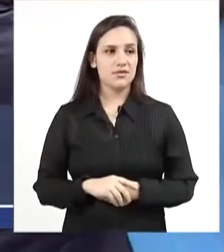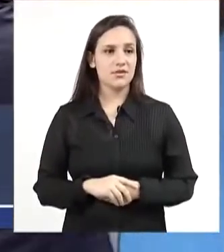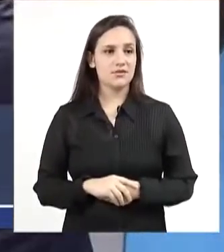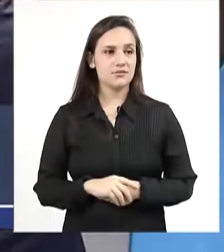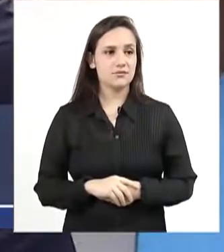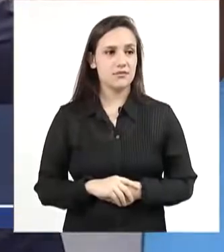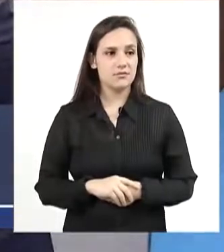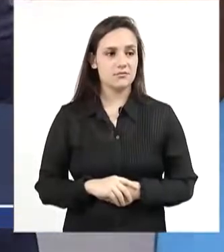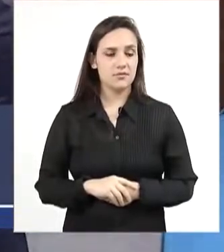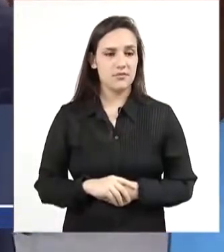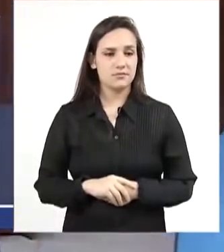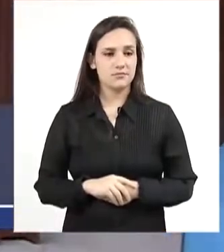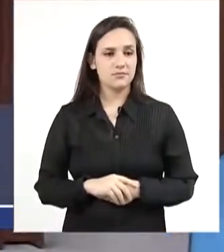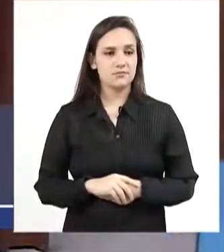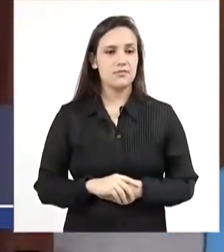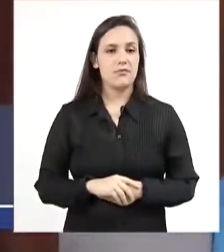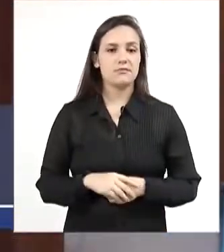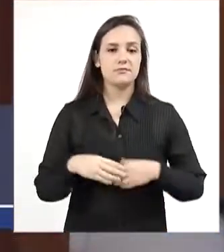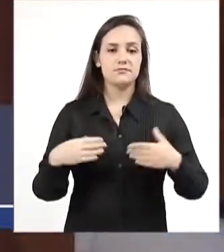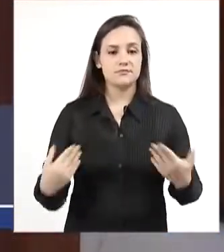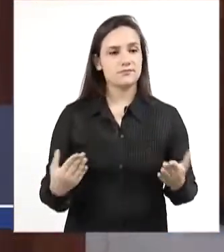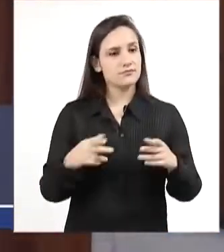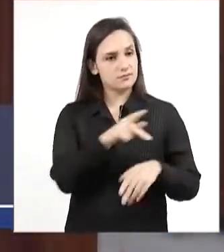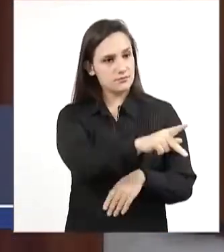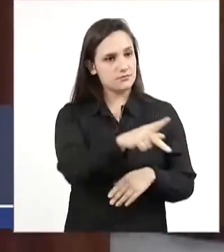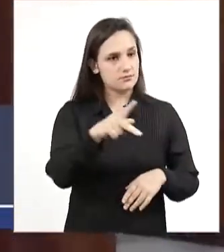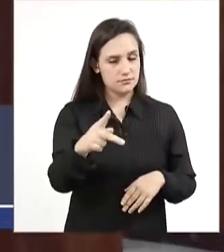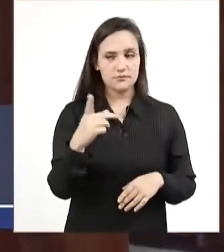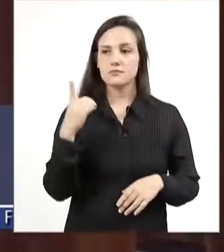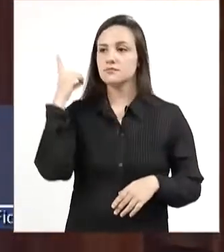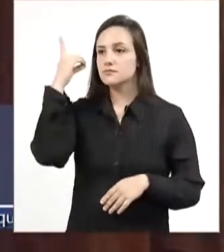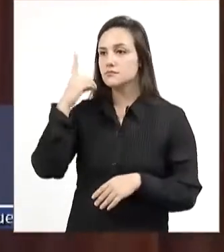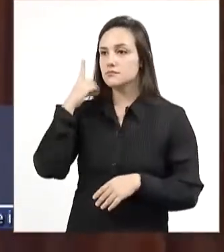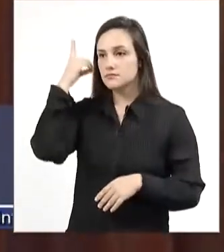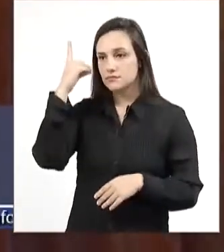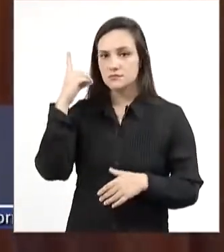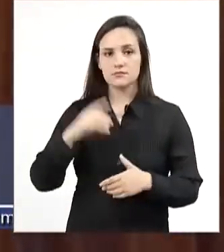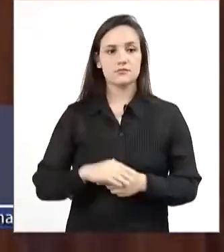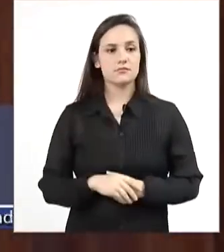Senhor presidente, demais colegas, deputados,